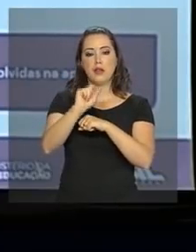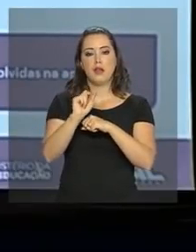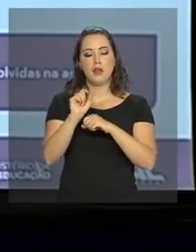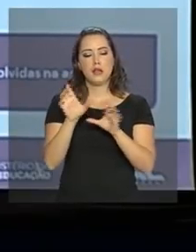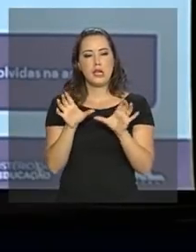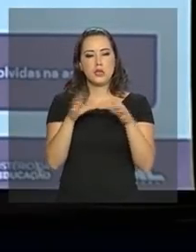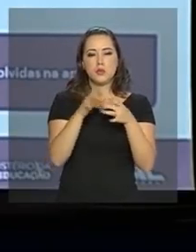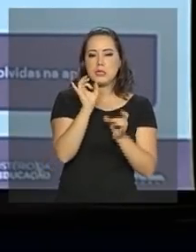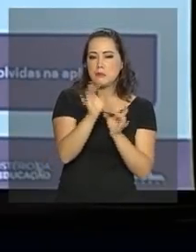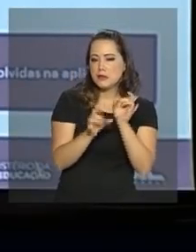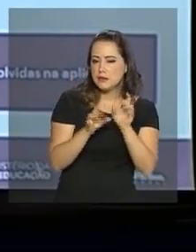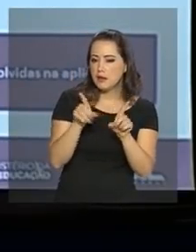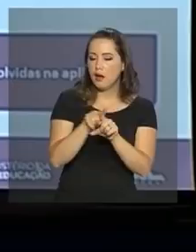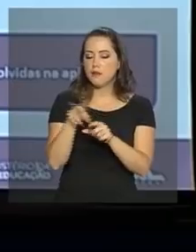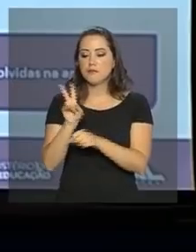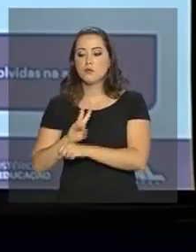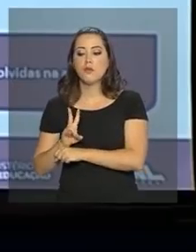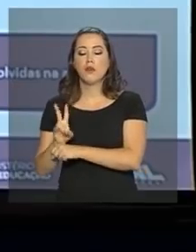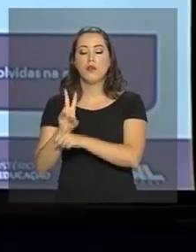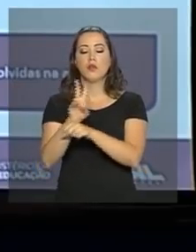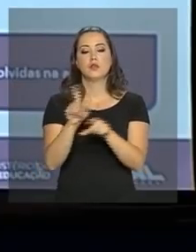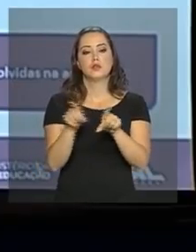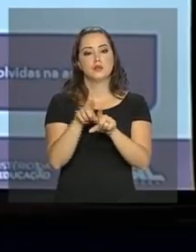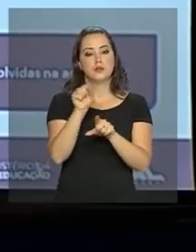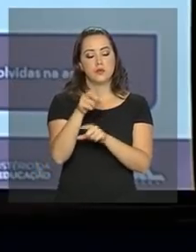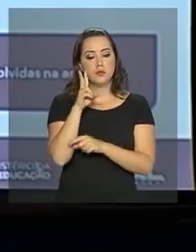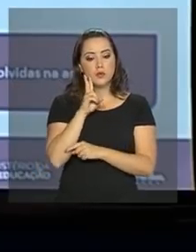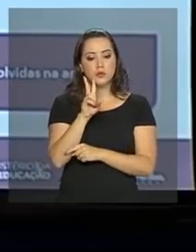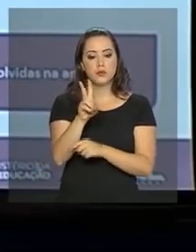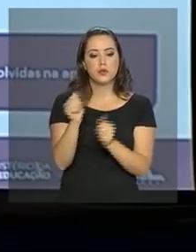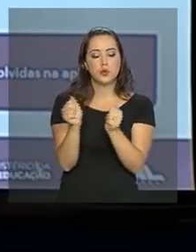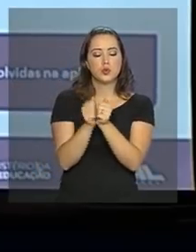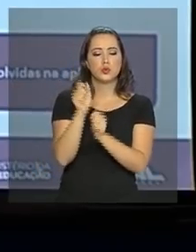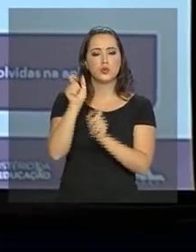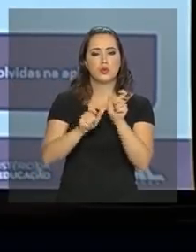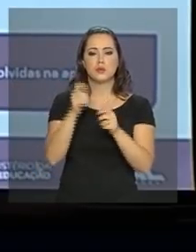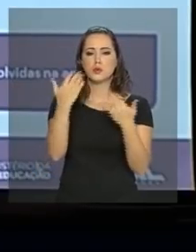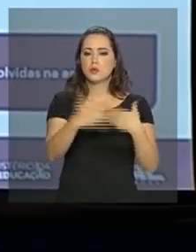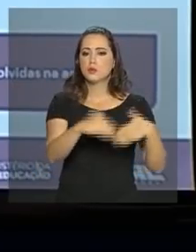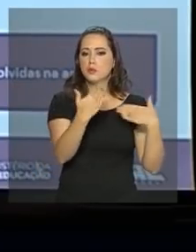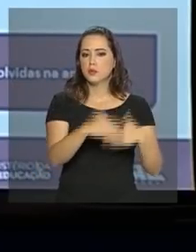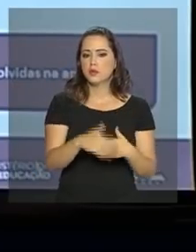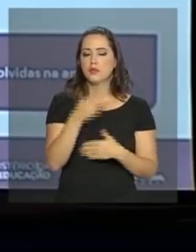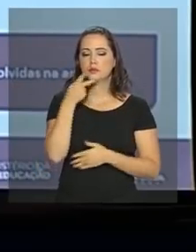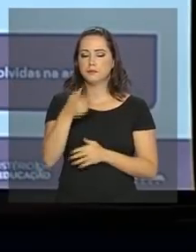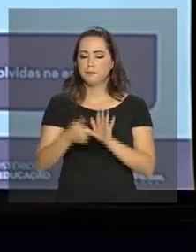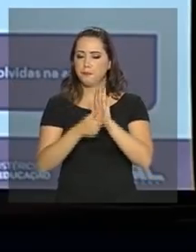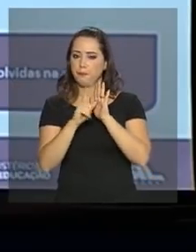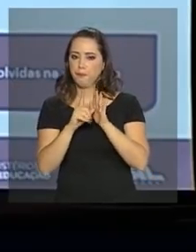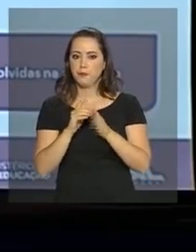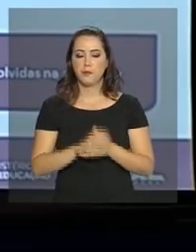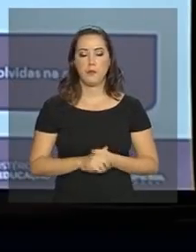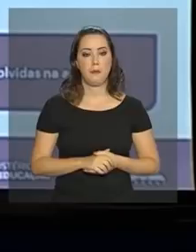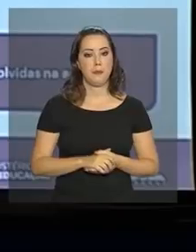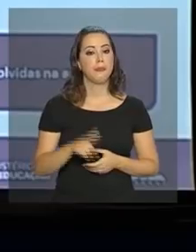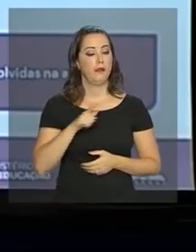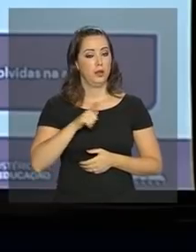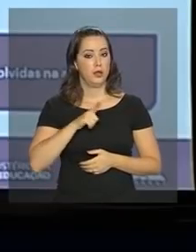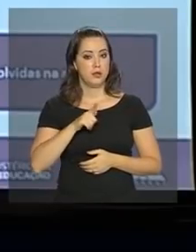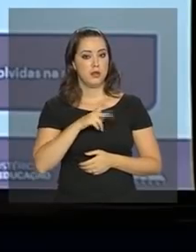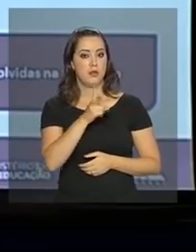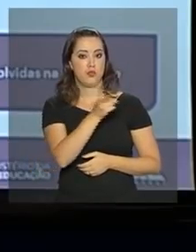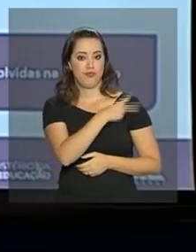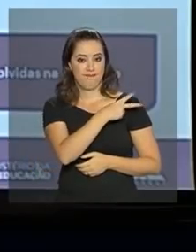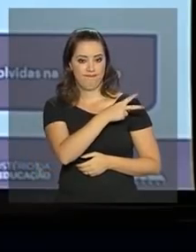aplicadores que vão monitorar e acompanhar e atender aquelas aplicações a que eu me referi temos chefe de